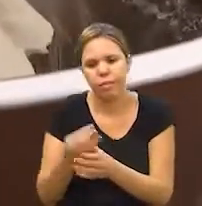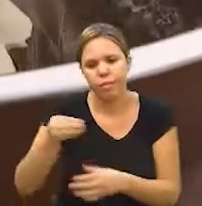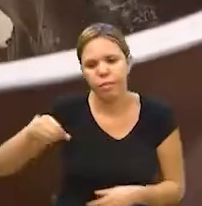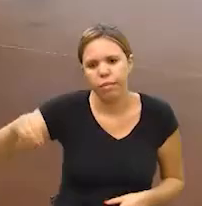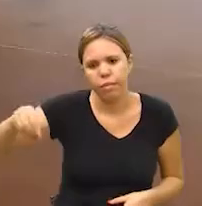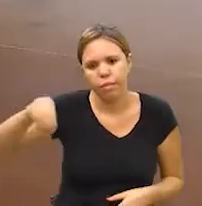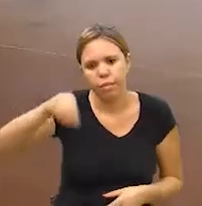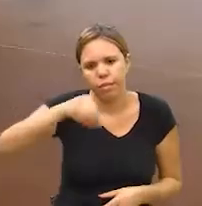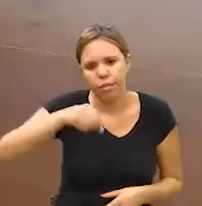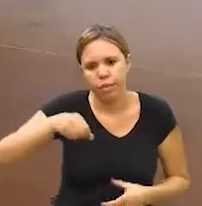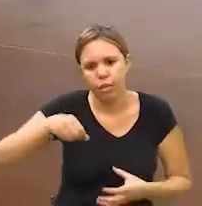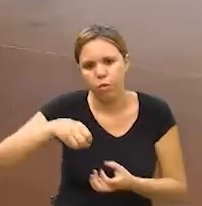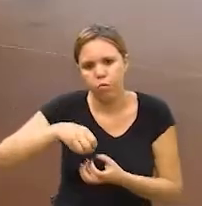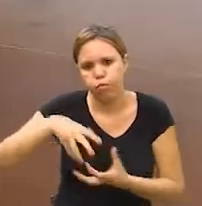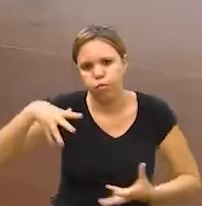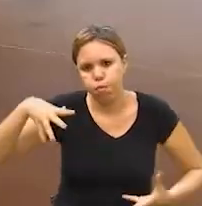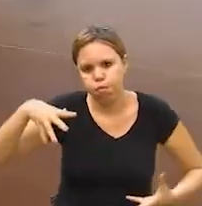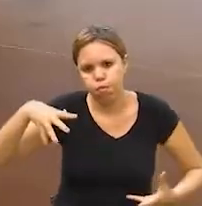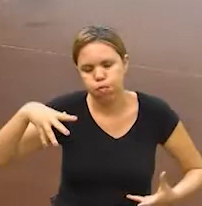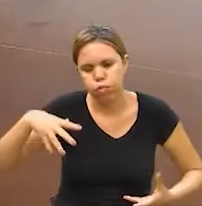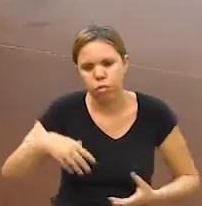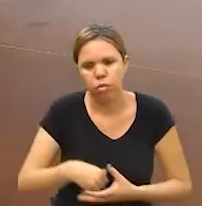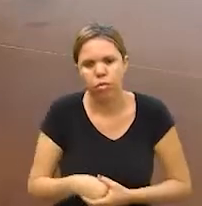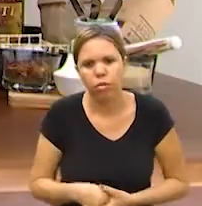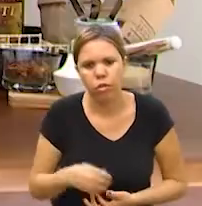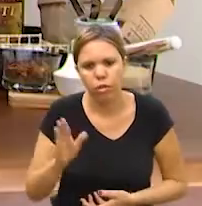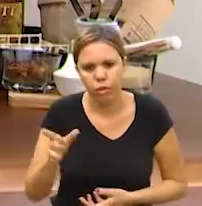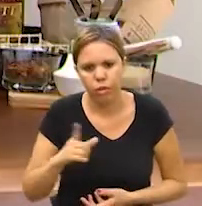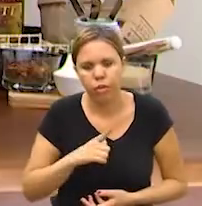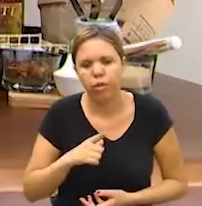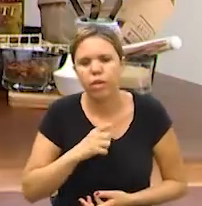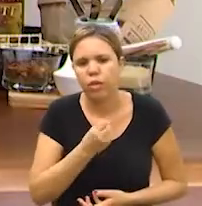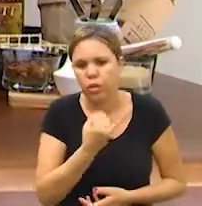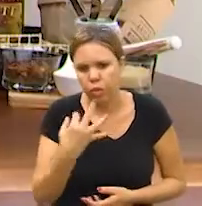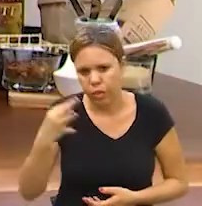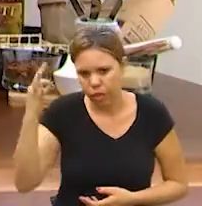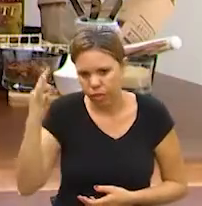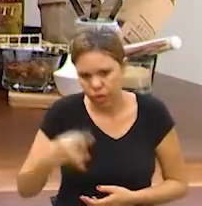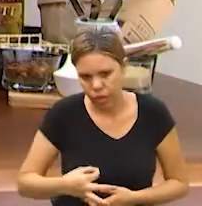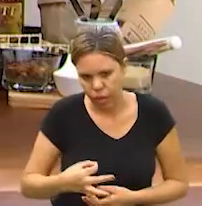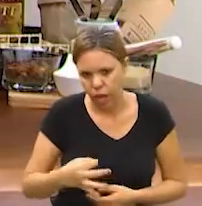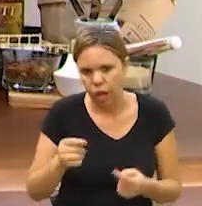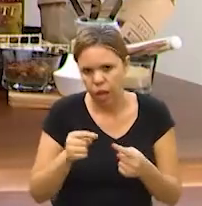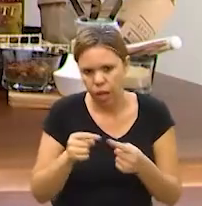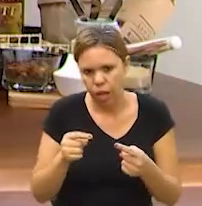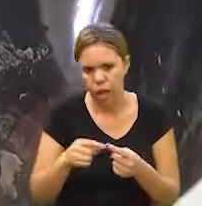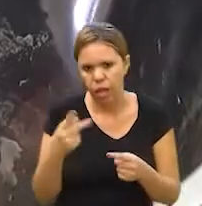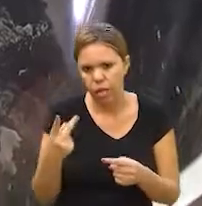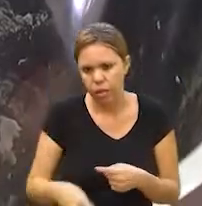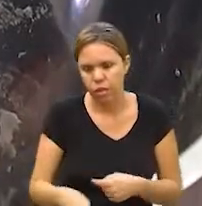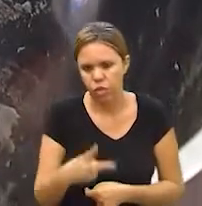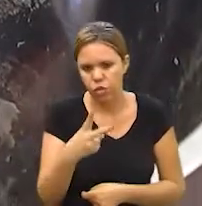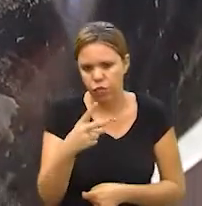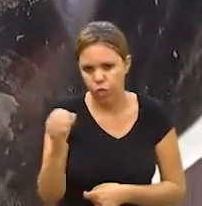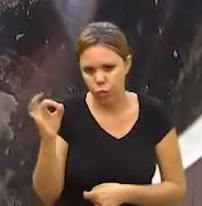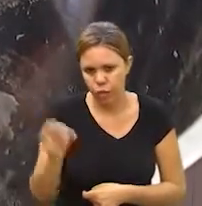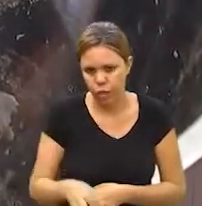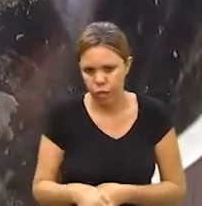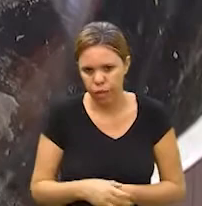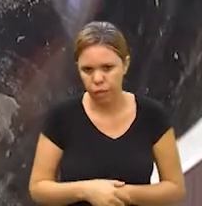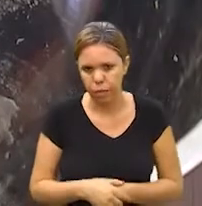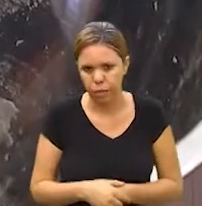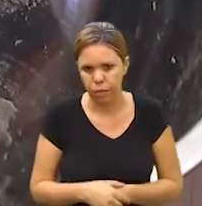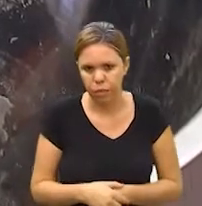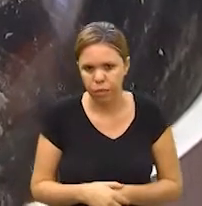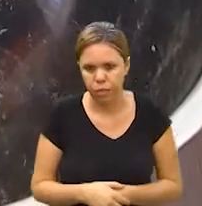fermento, que é o levain. Uhum. Aqui já tem a dosagem certa para ele, que são 20%, tá.